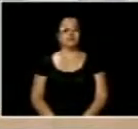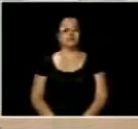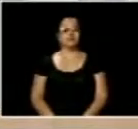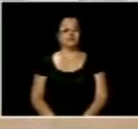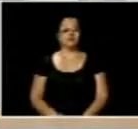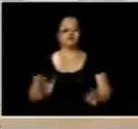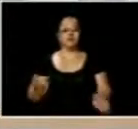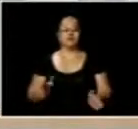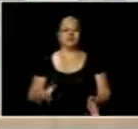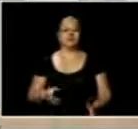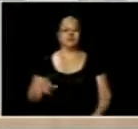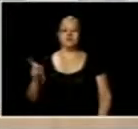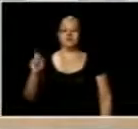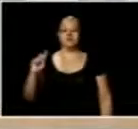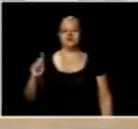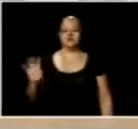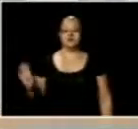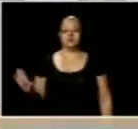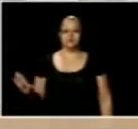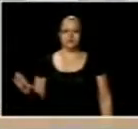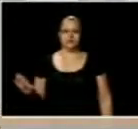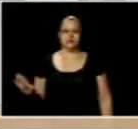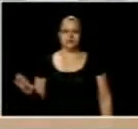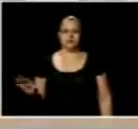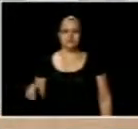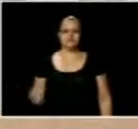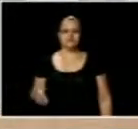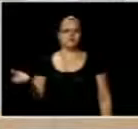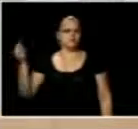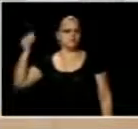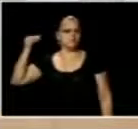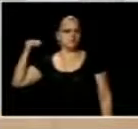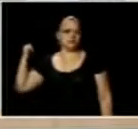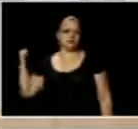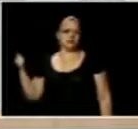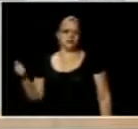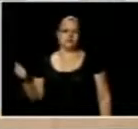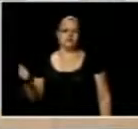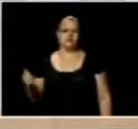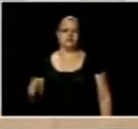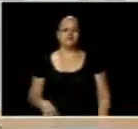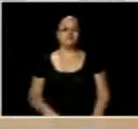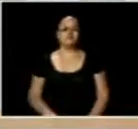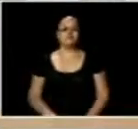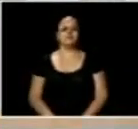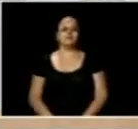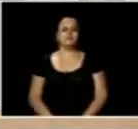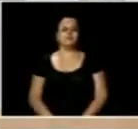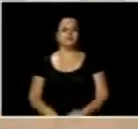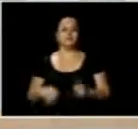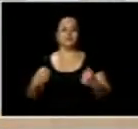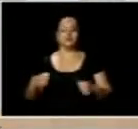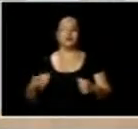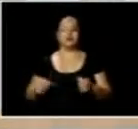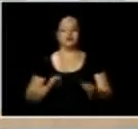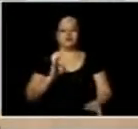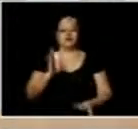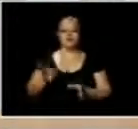assim. Então, não é tirar o trabalho das pessoas, mas precisa de ordenamento,